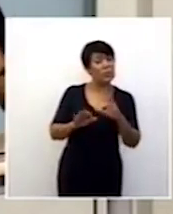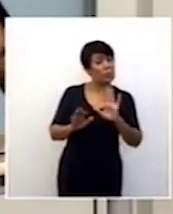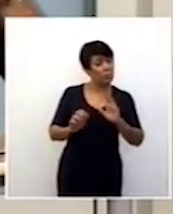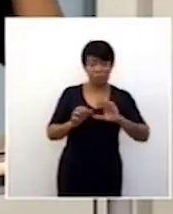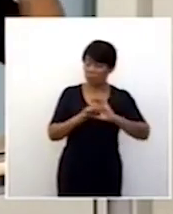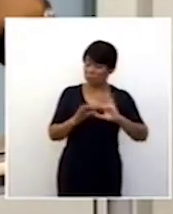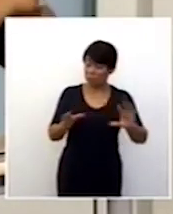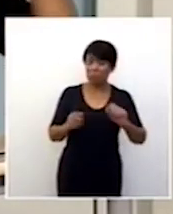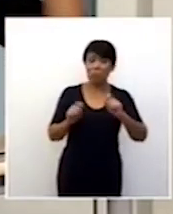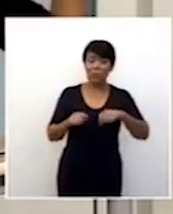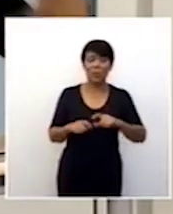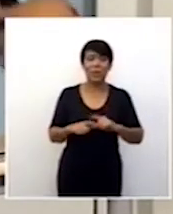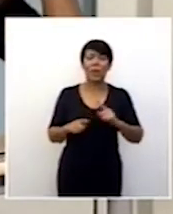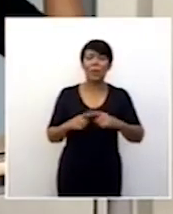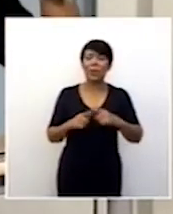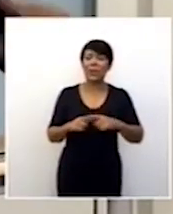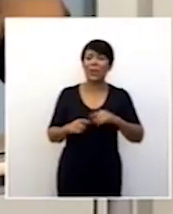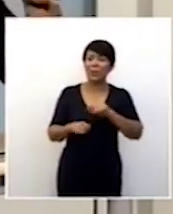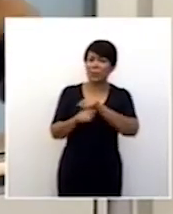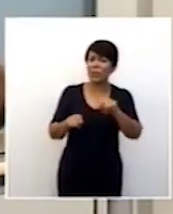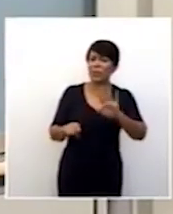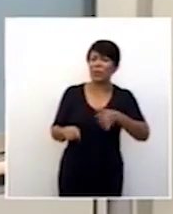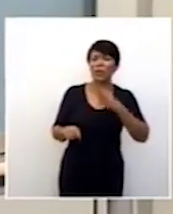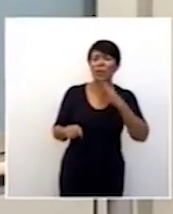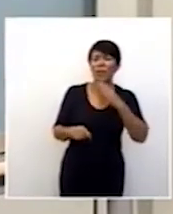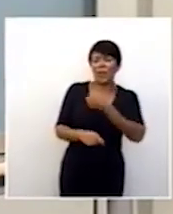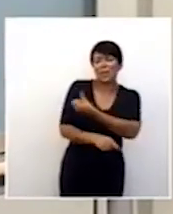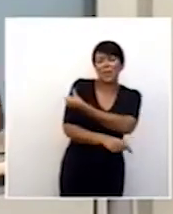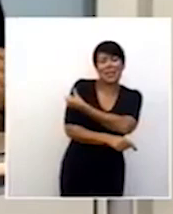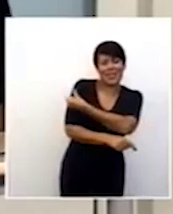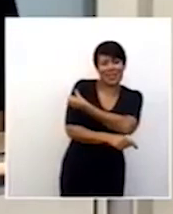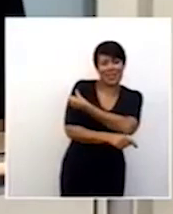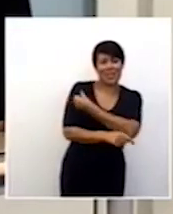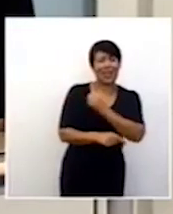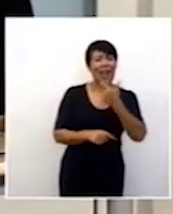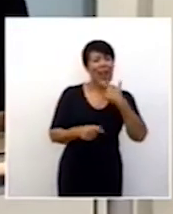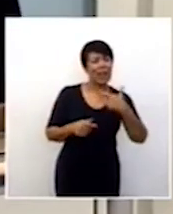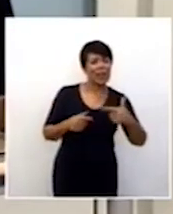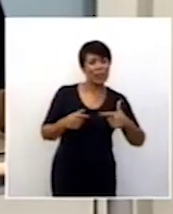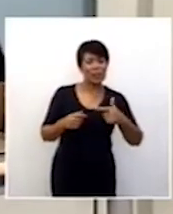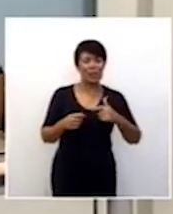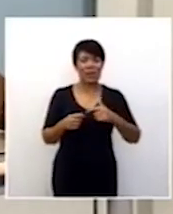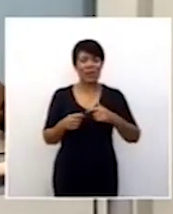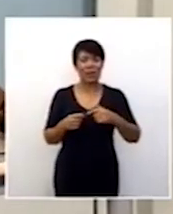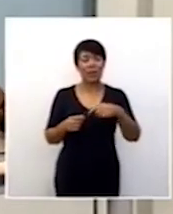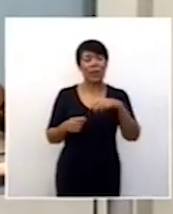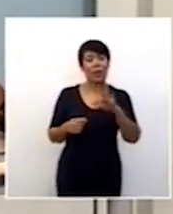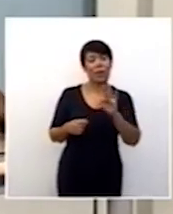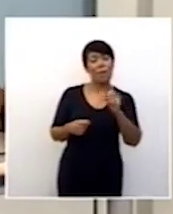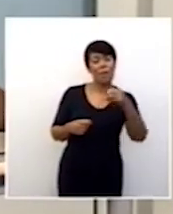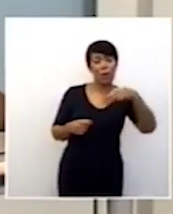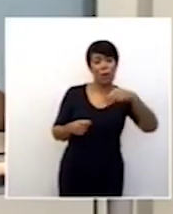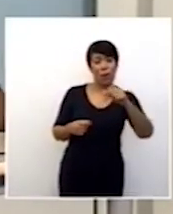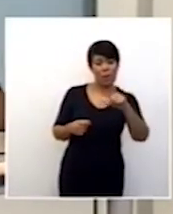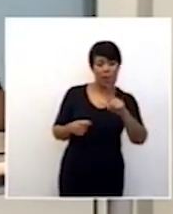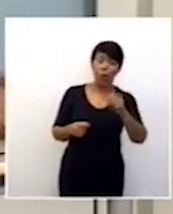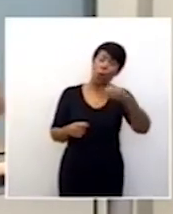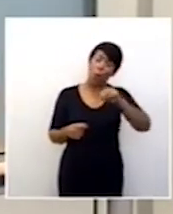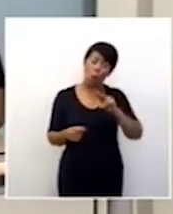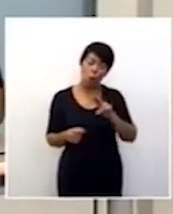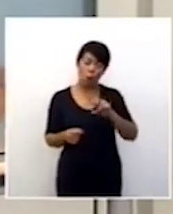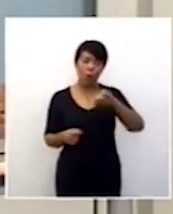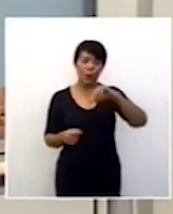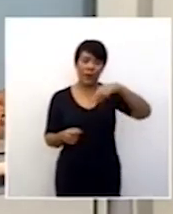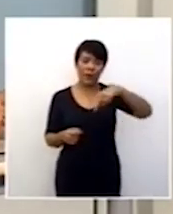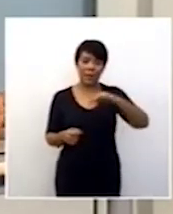que vocês ouvem já desde o 6º ano sobre a linguagem formal e a linguagem informal. A linguagem informal,